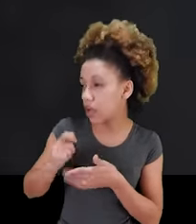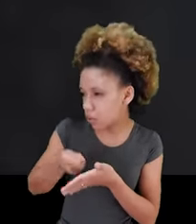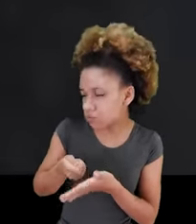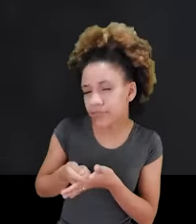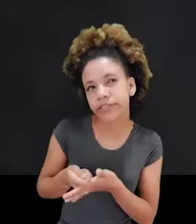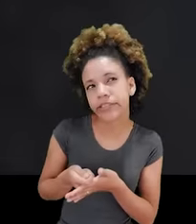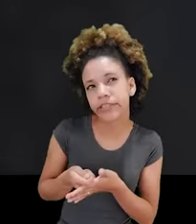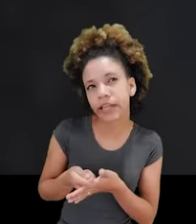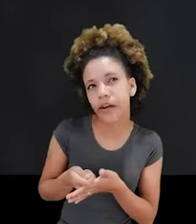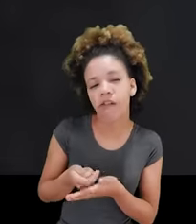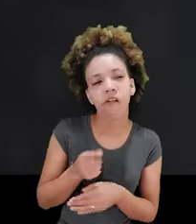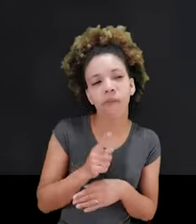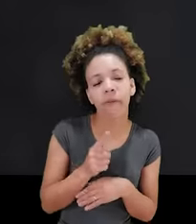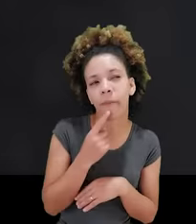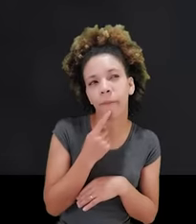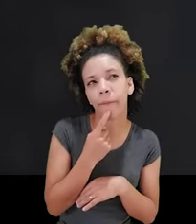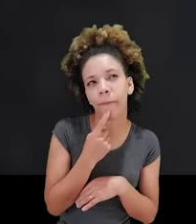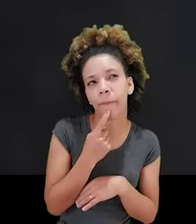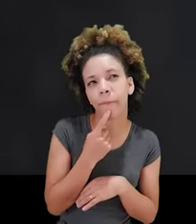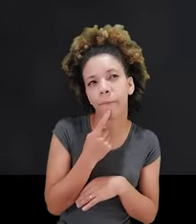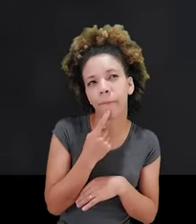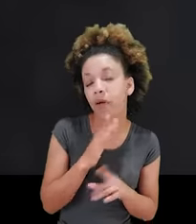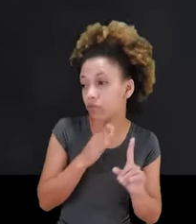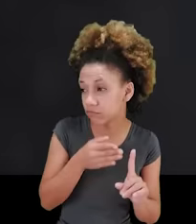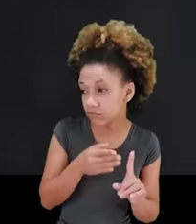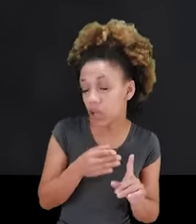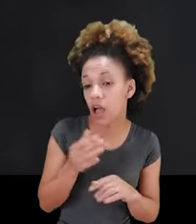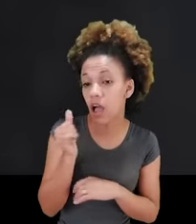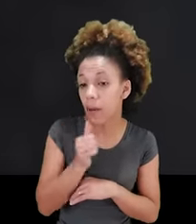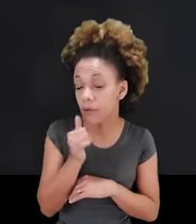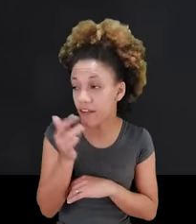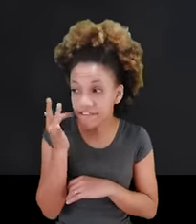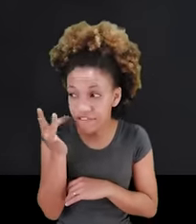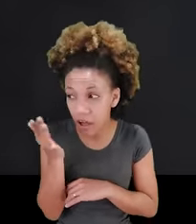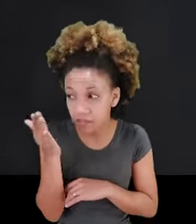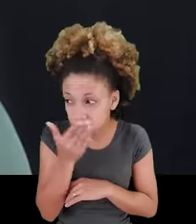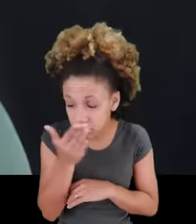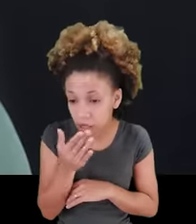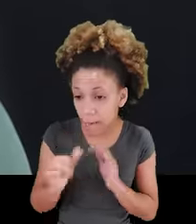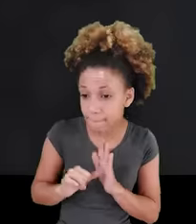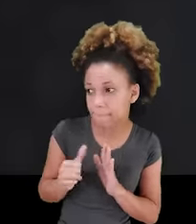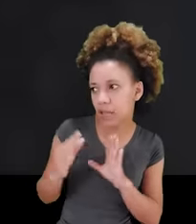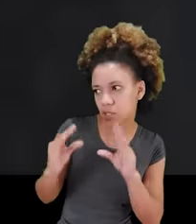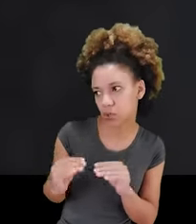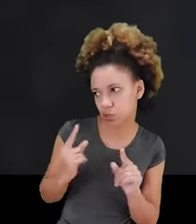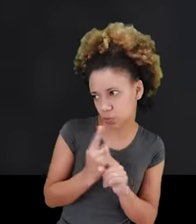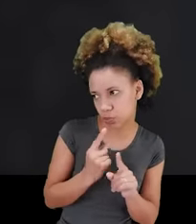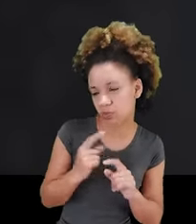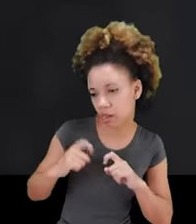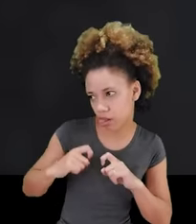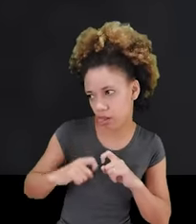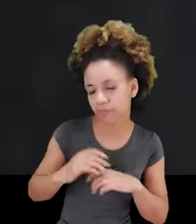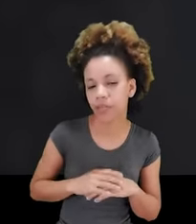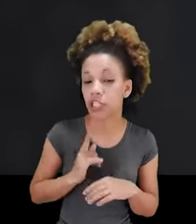não, era apontada como uma mulher muito fácil ou uma puta se saísse logo na primeira noite. Ah, sim, sim. Havia